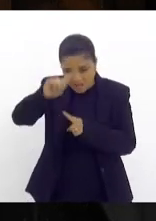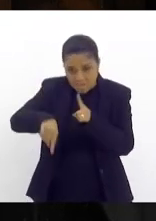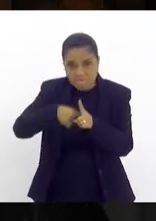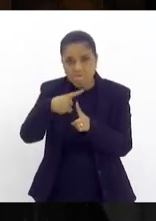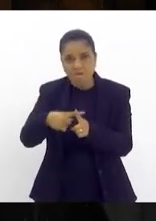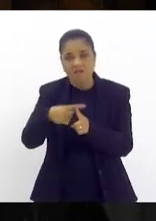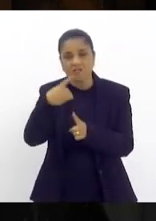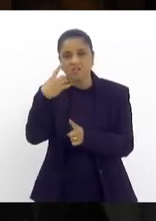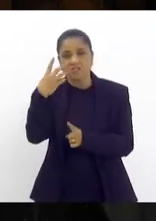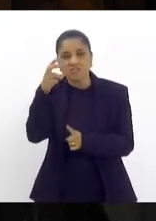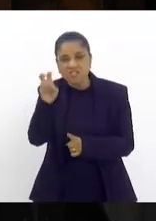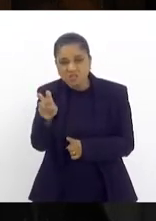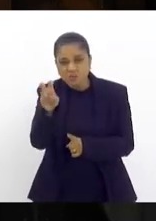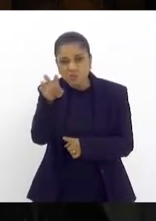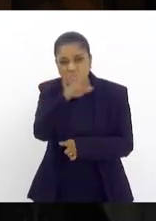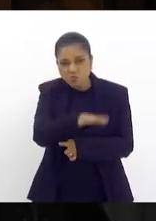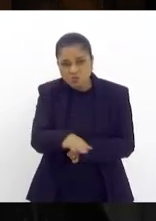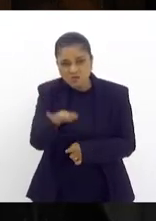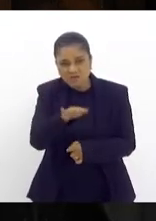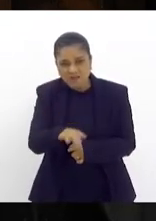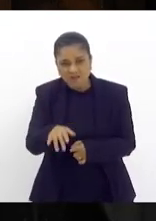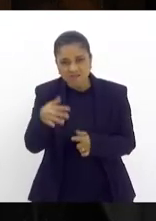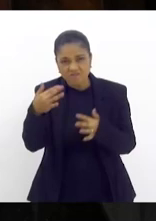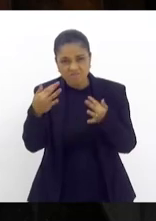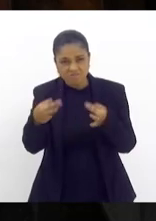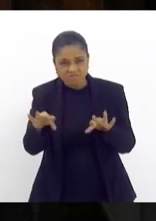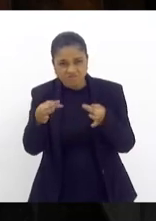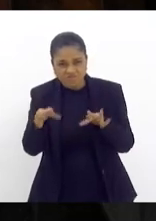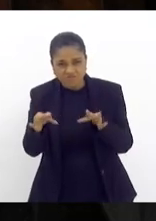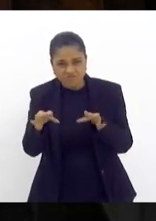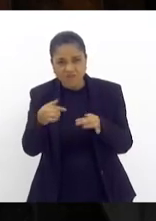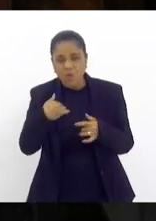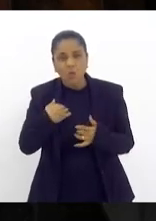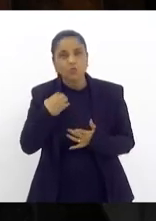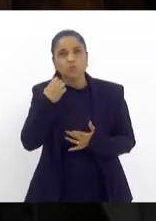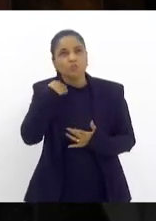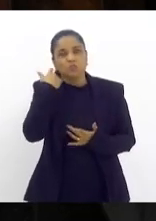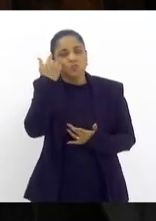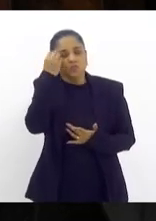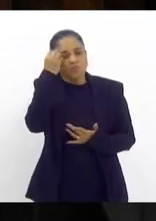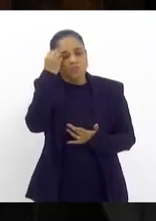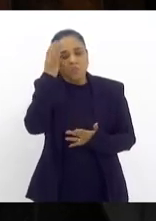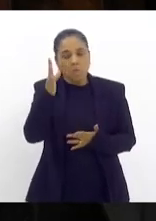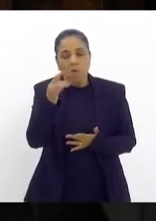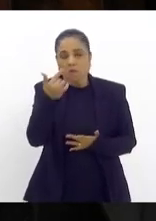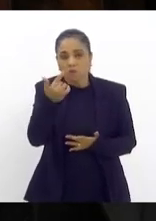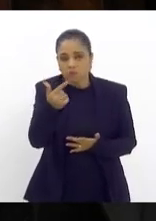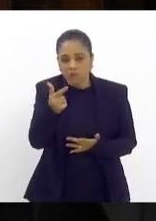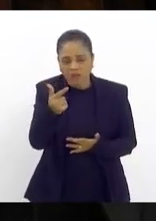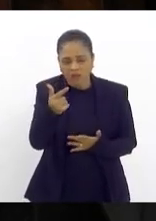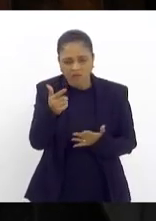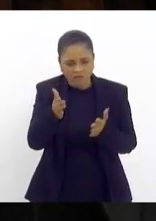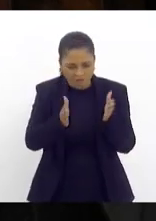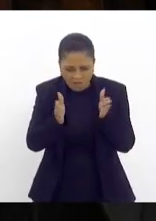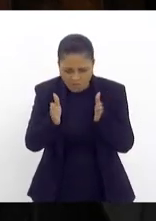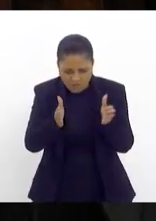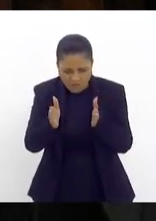Eu não tenho na minha memória um volume de crianças na faixa etária de 3 a 5